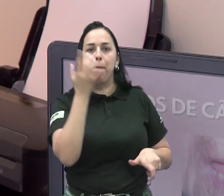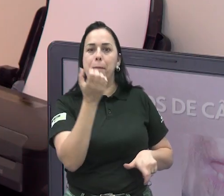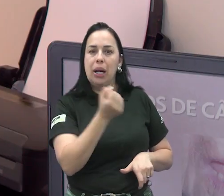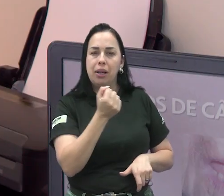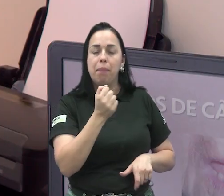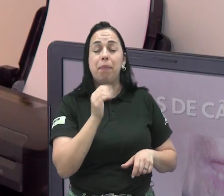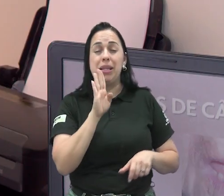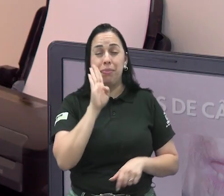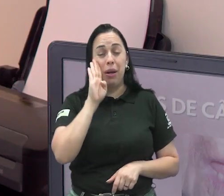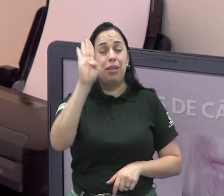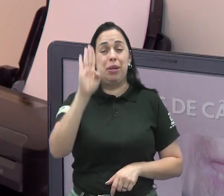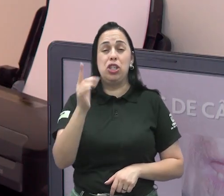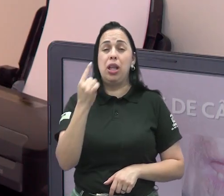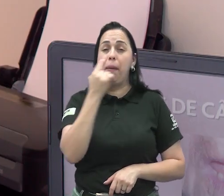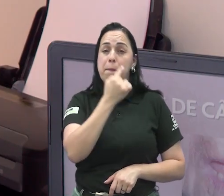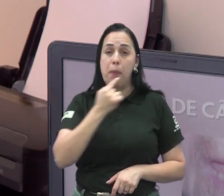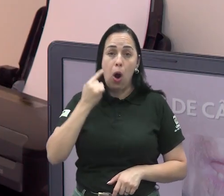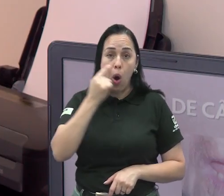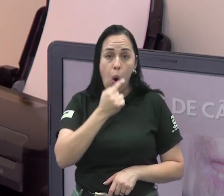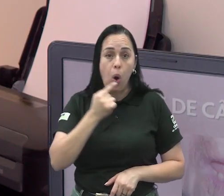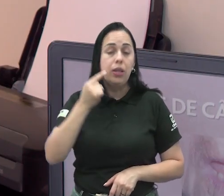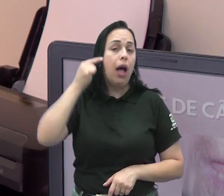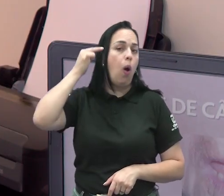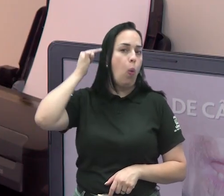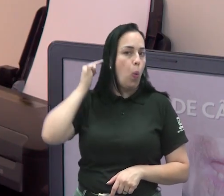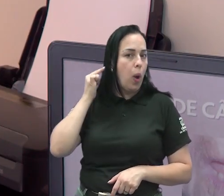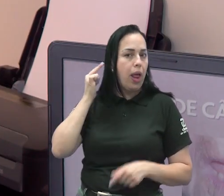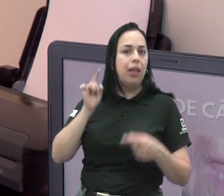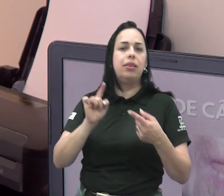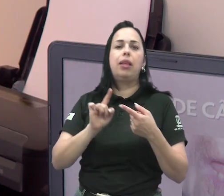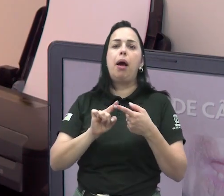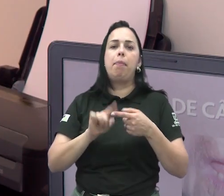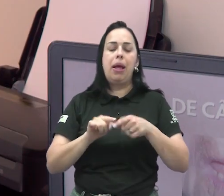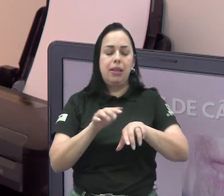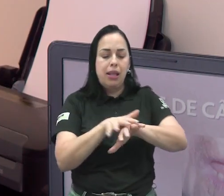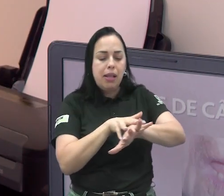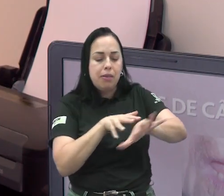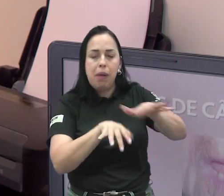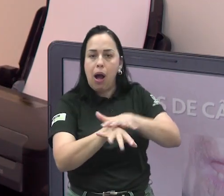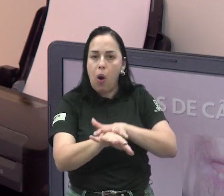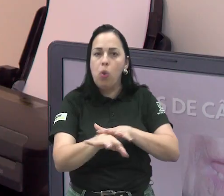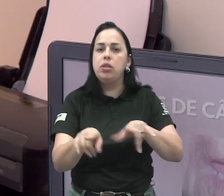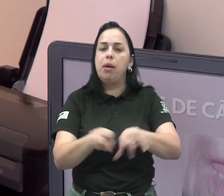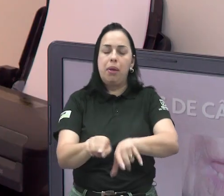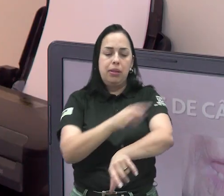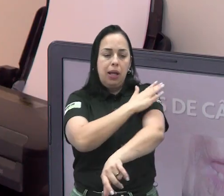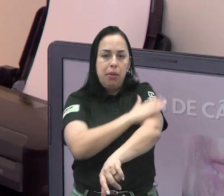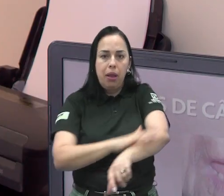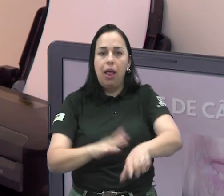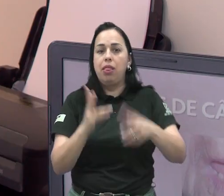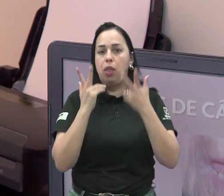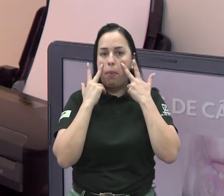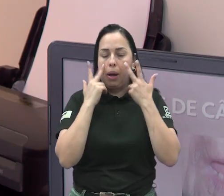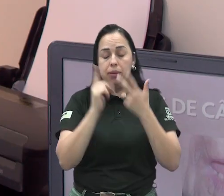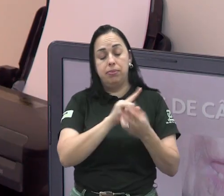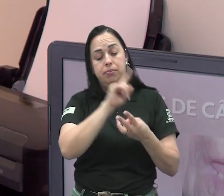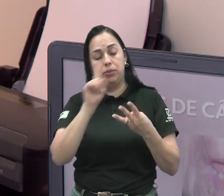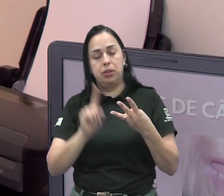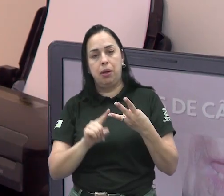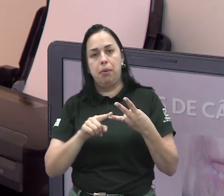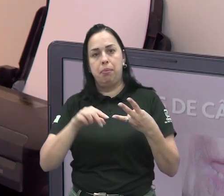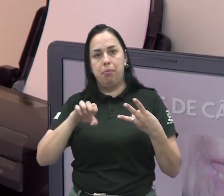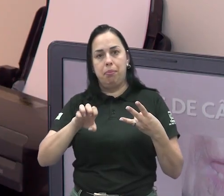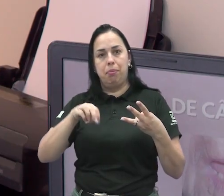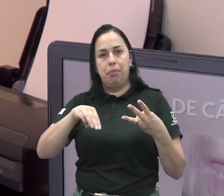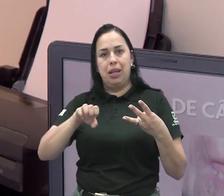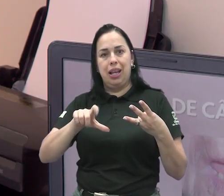pacientes, especialmente na região dos lábios, também na região da orelha, região de dorso das mãos, do braço, também é uma região bem comum.